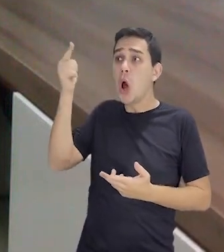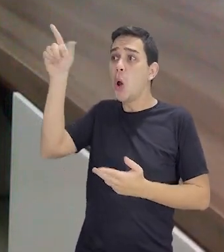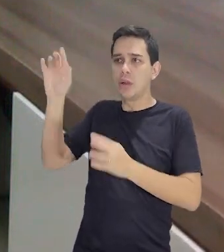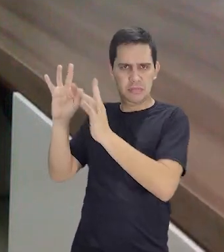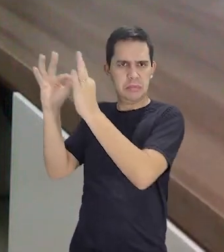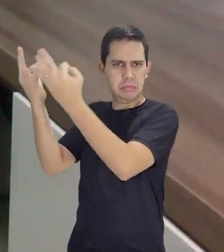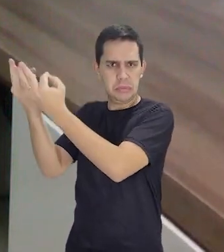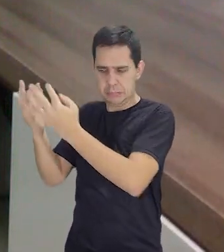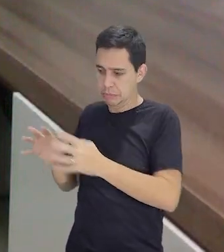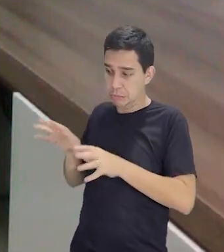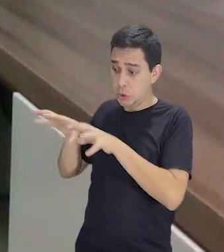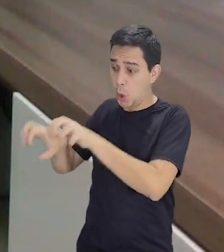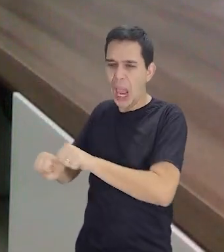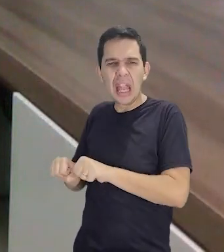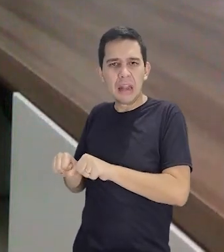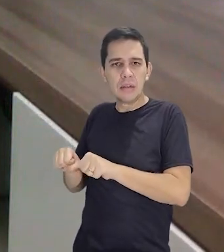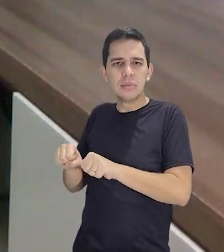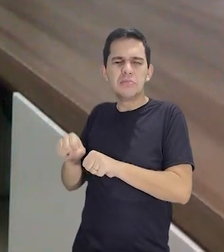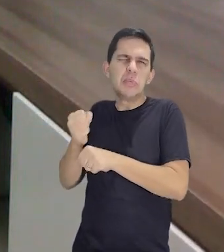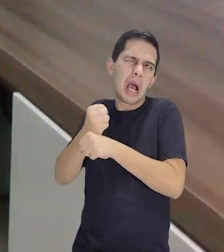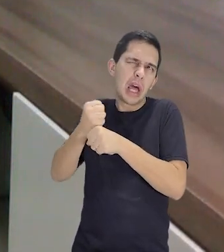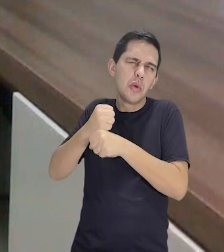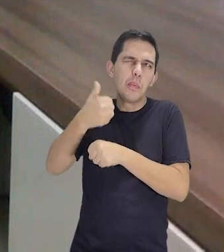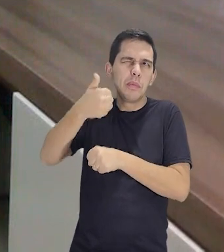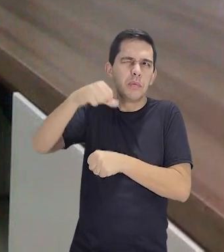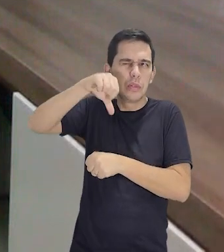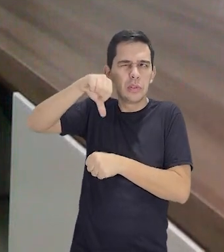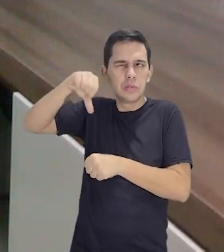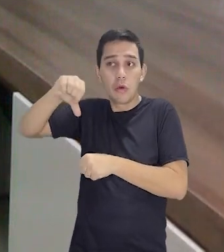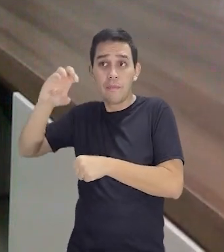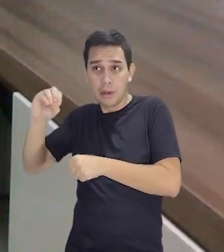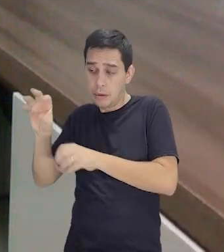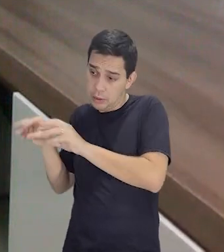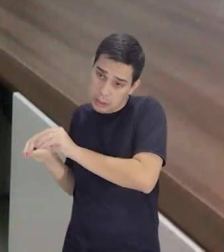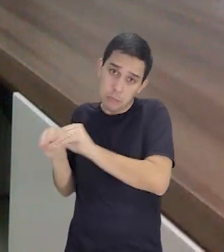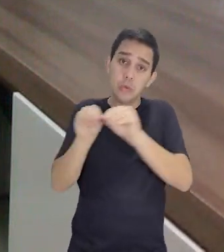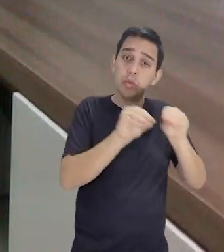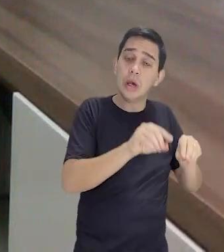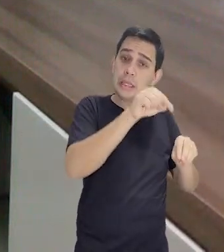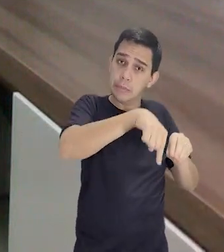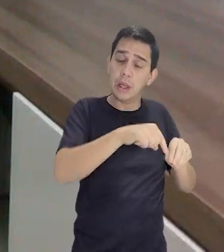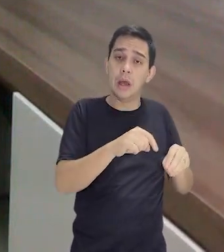1990, agosto de 1990, e desde então, há mais de 30 anos,